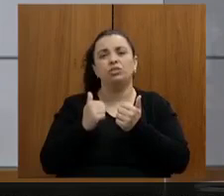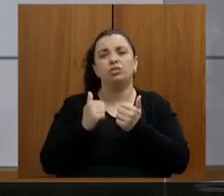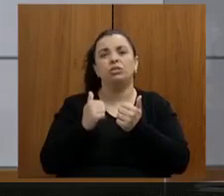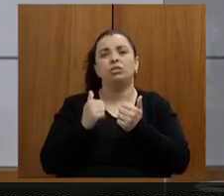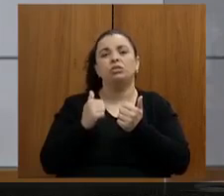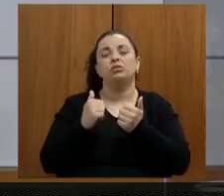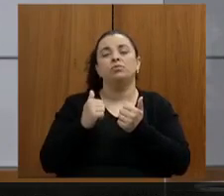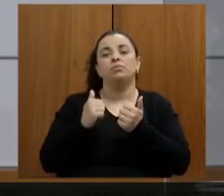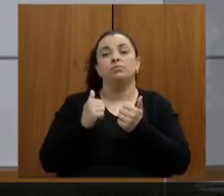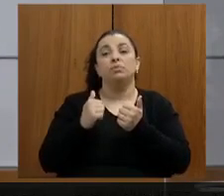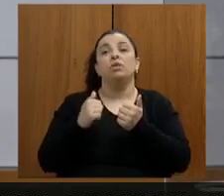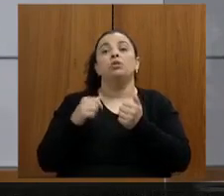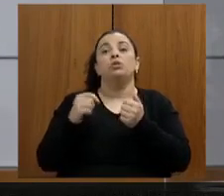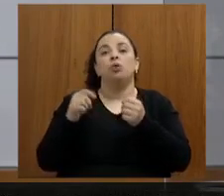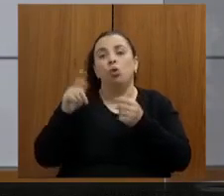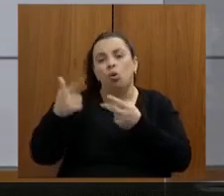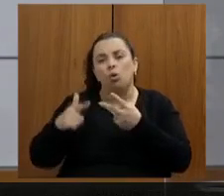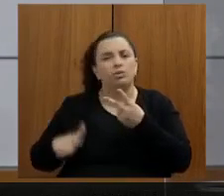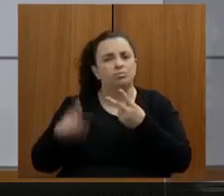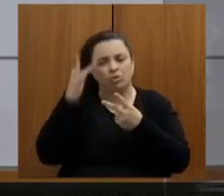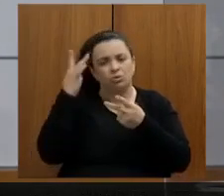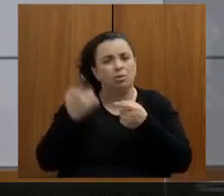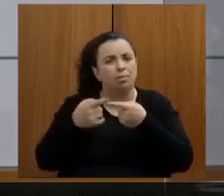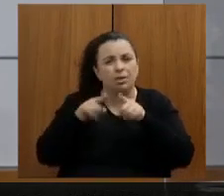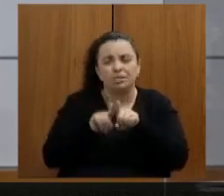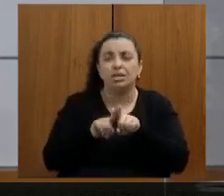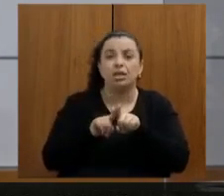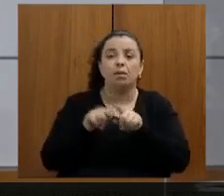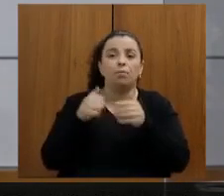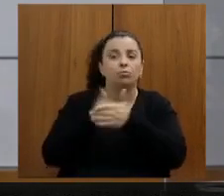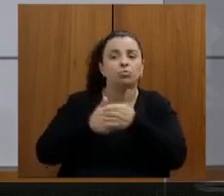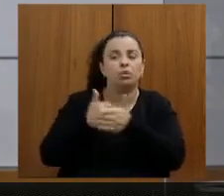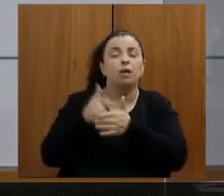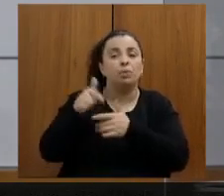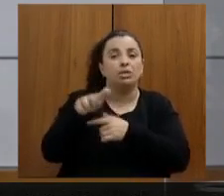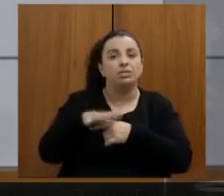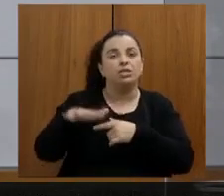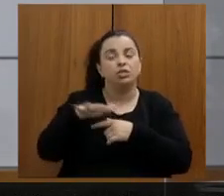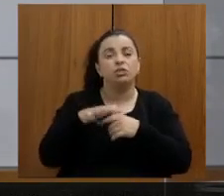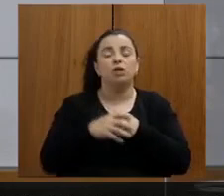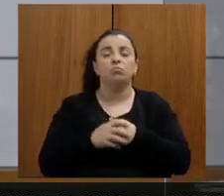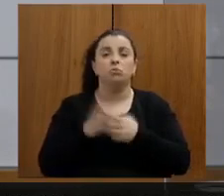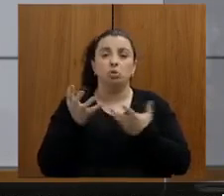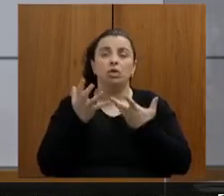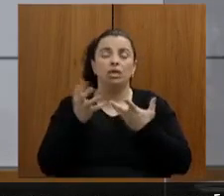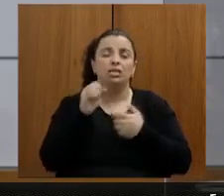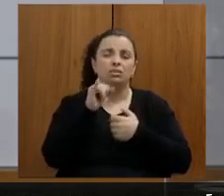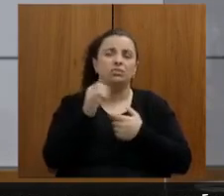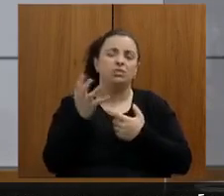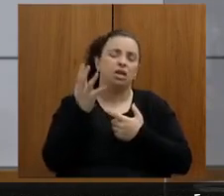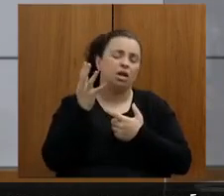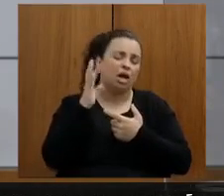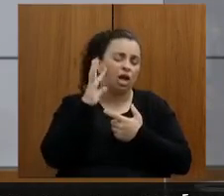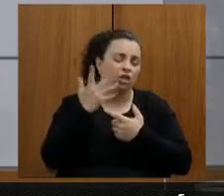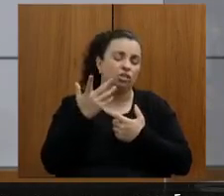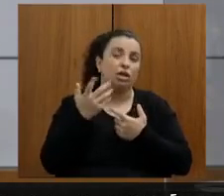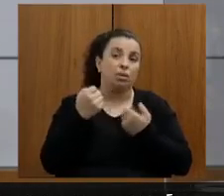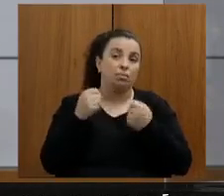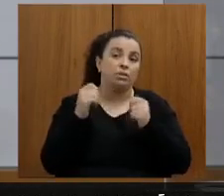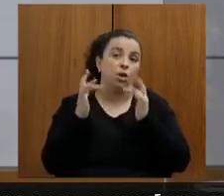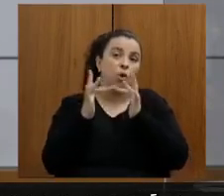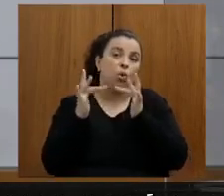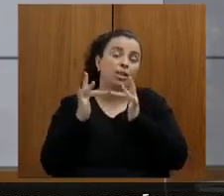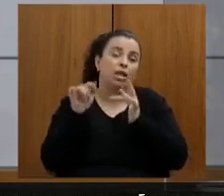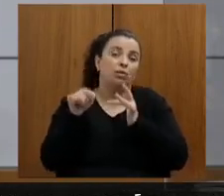e eu queria inclusive que se chow-chow achar Prudente que é tenho esses